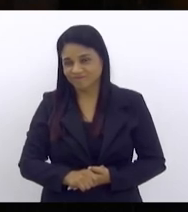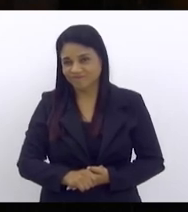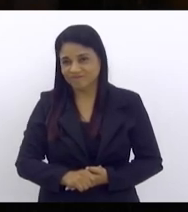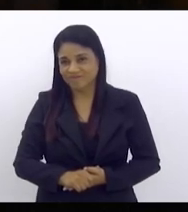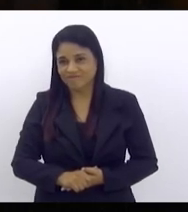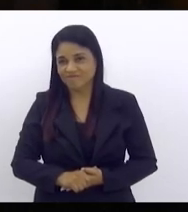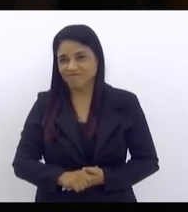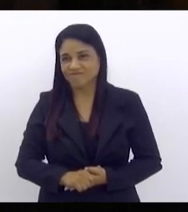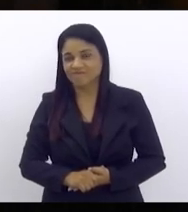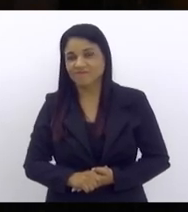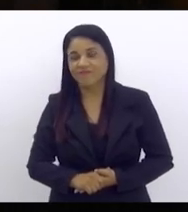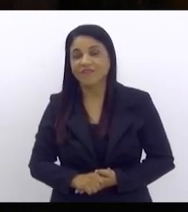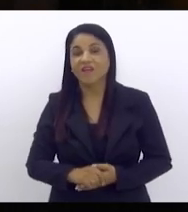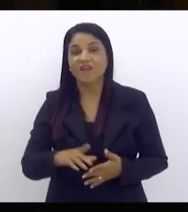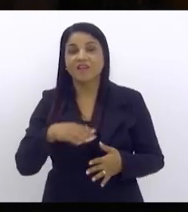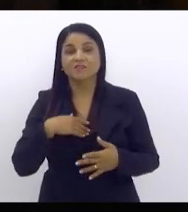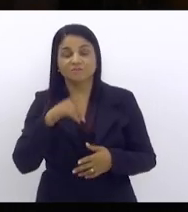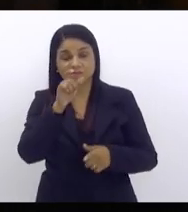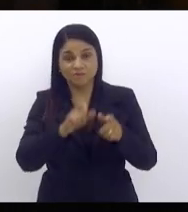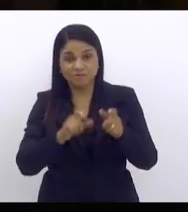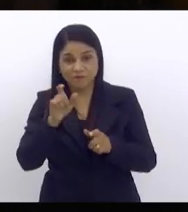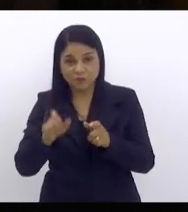E, ao mesmo tempo, na matéria,